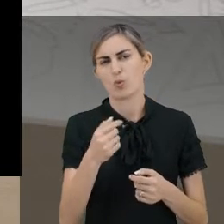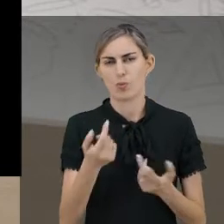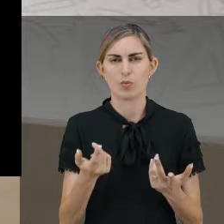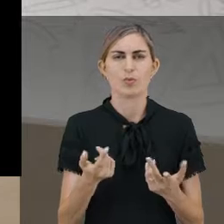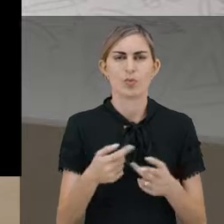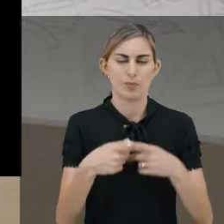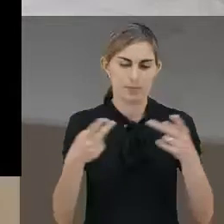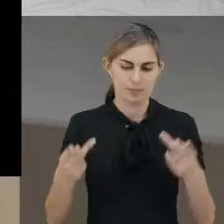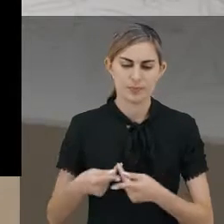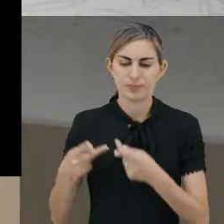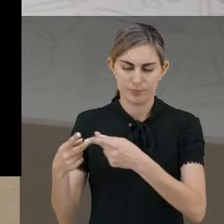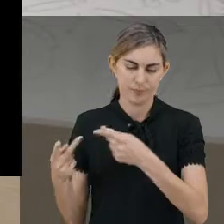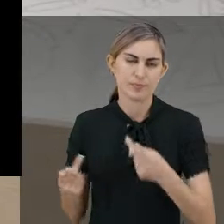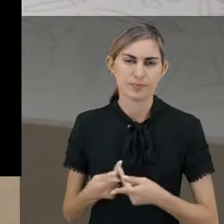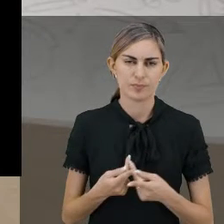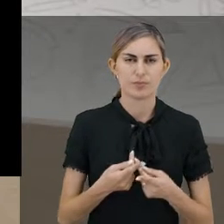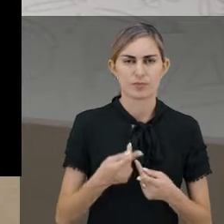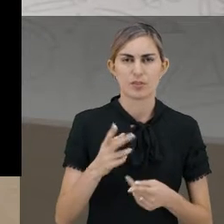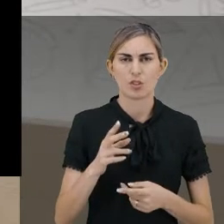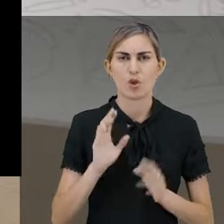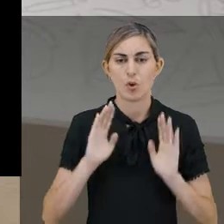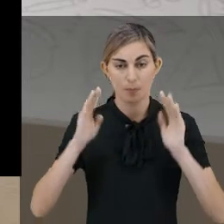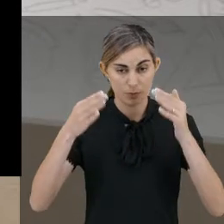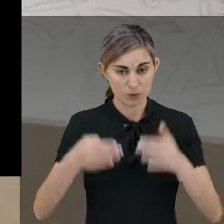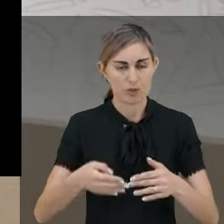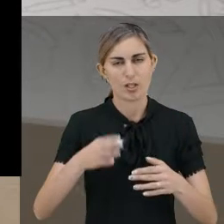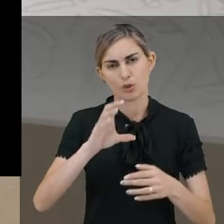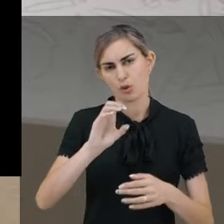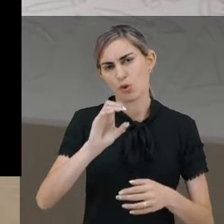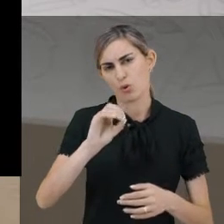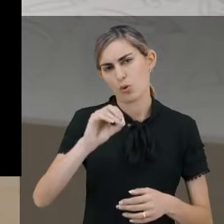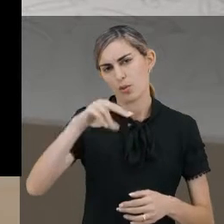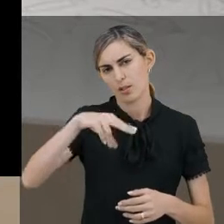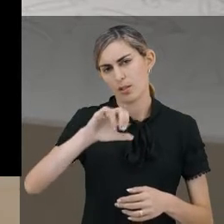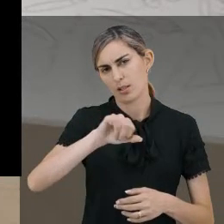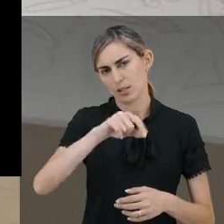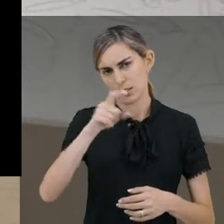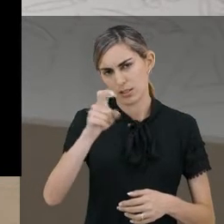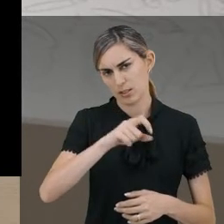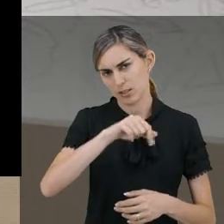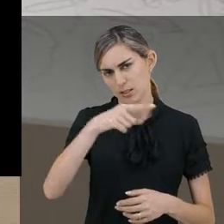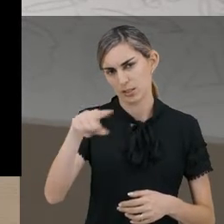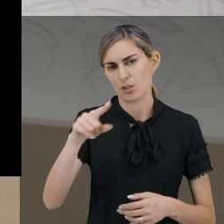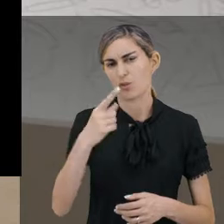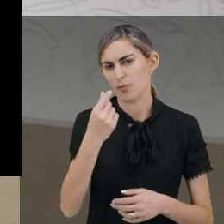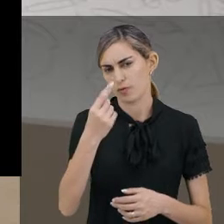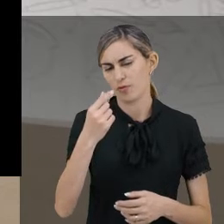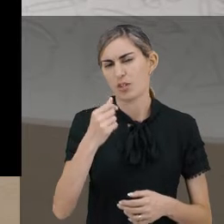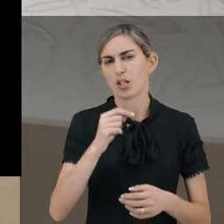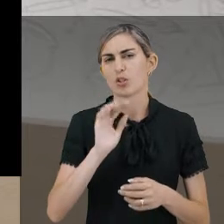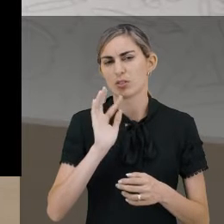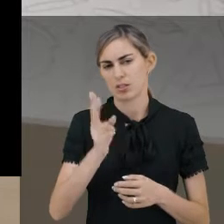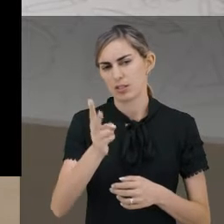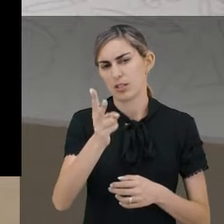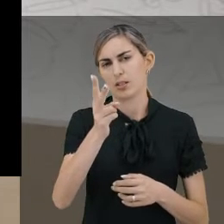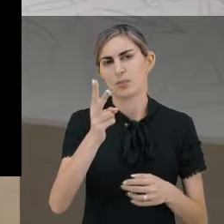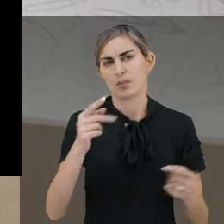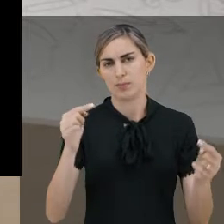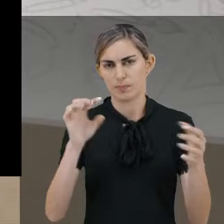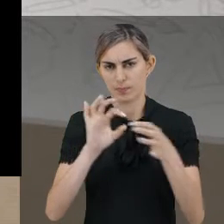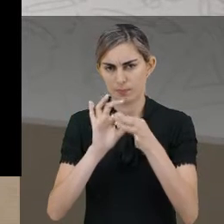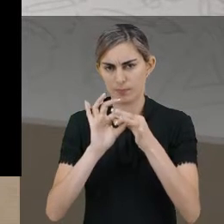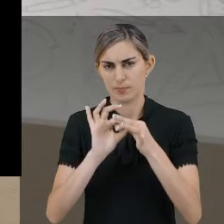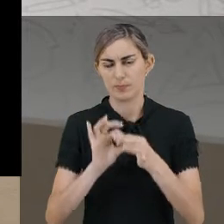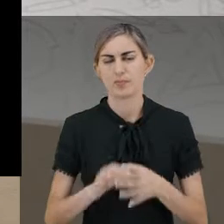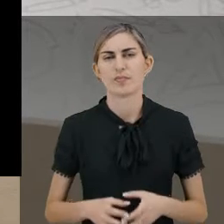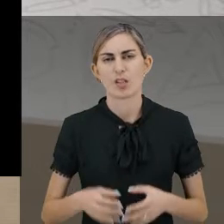nossos atributos, com exceção do nosso objeto conexão, que terá o seu valor setado na função